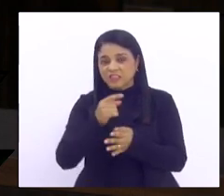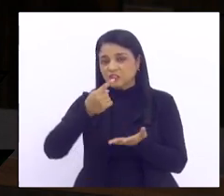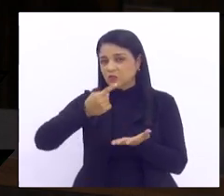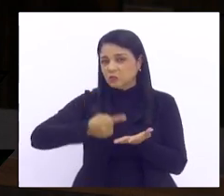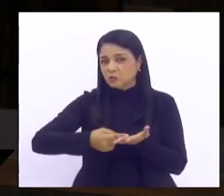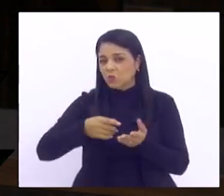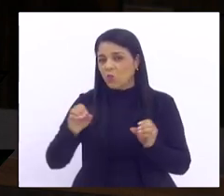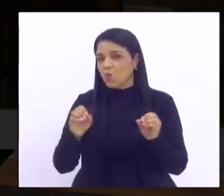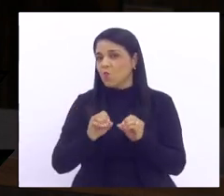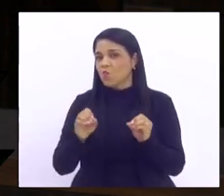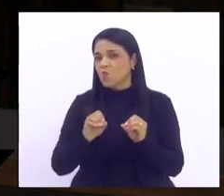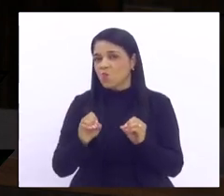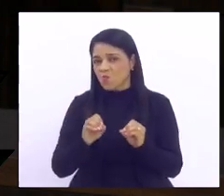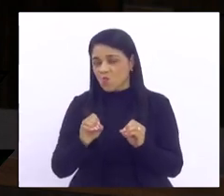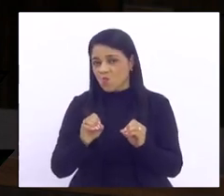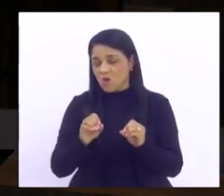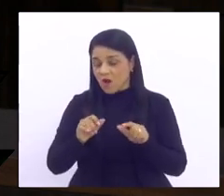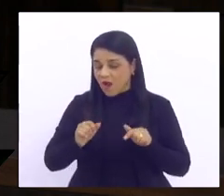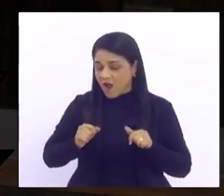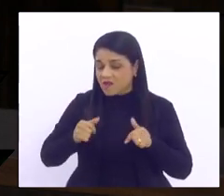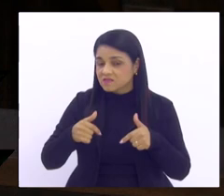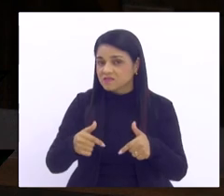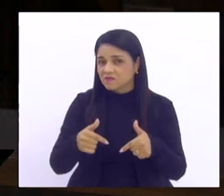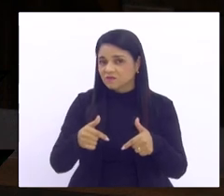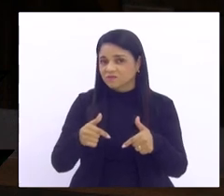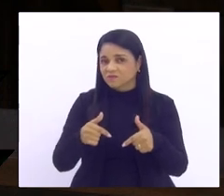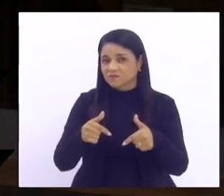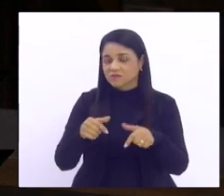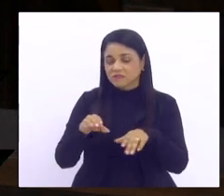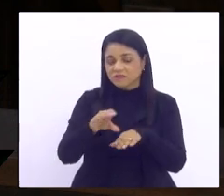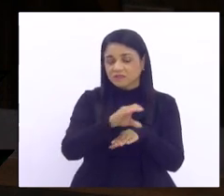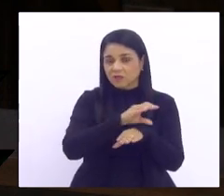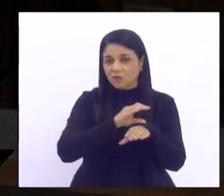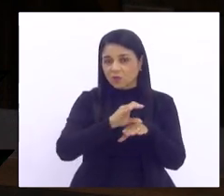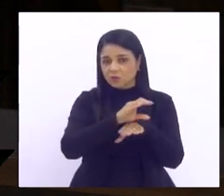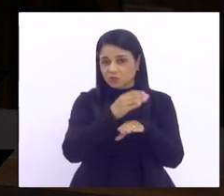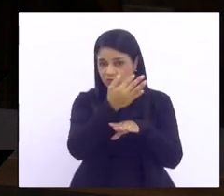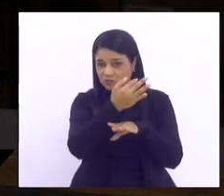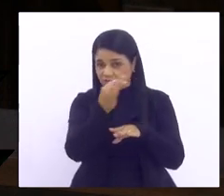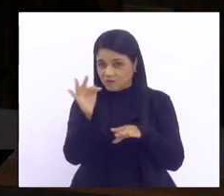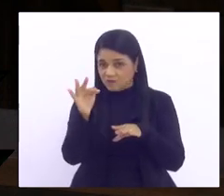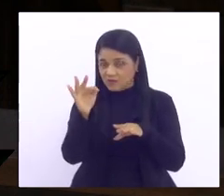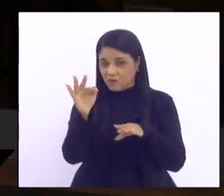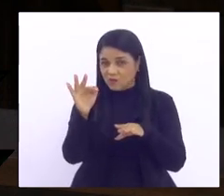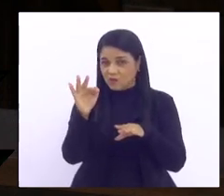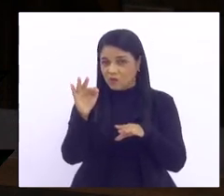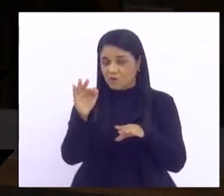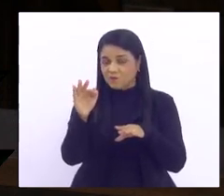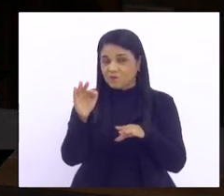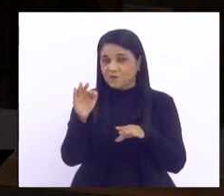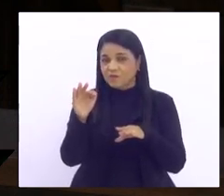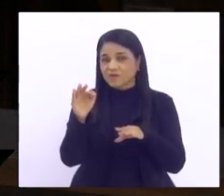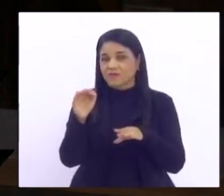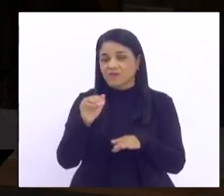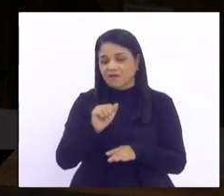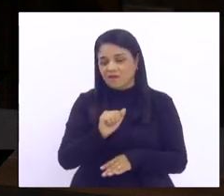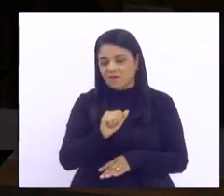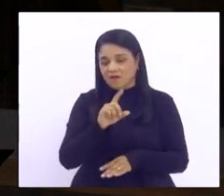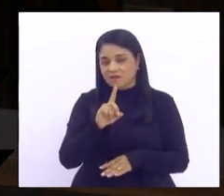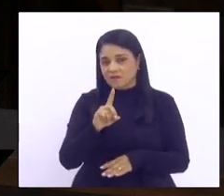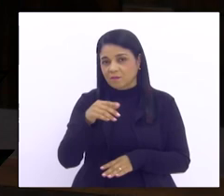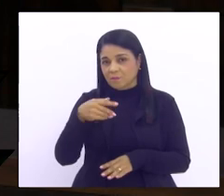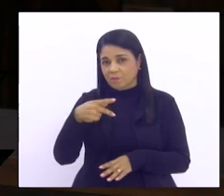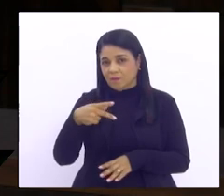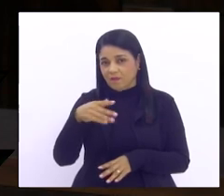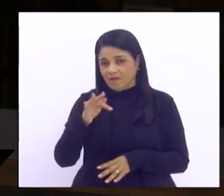fundamental. É uma ação prevista na Constituição Federal que é intentada perante